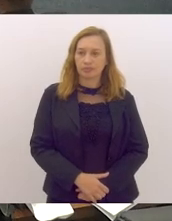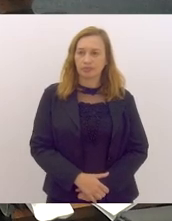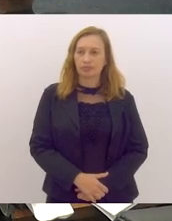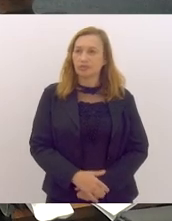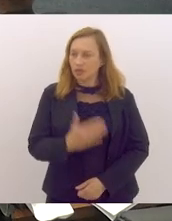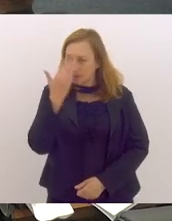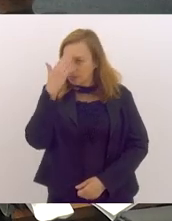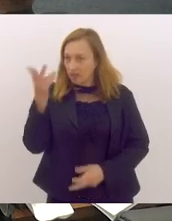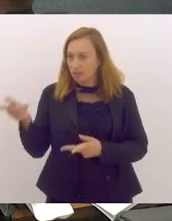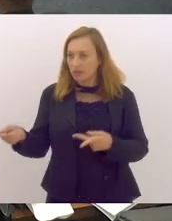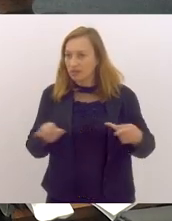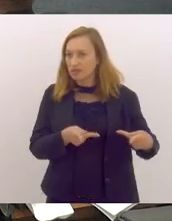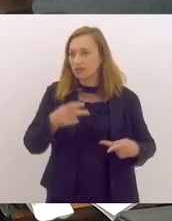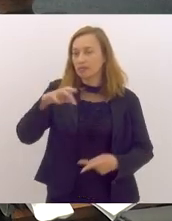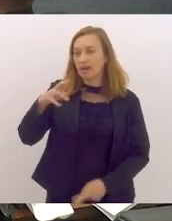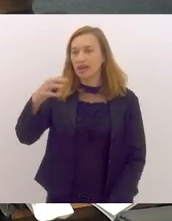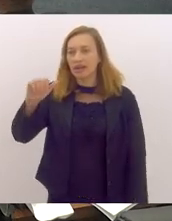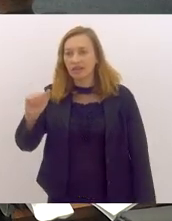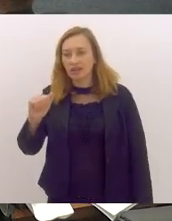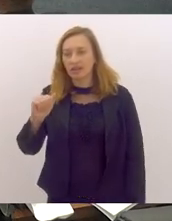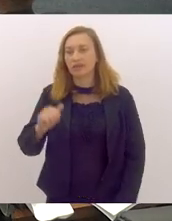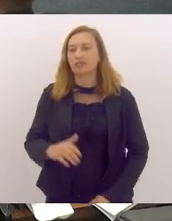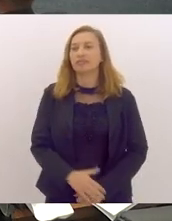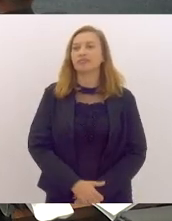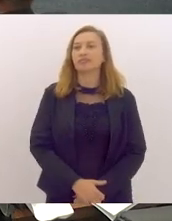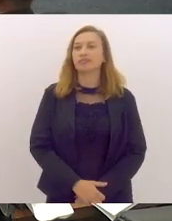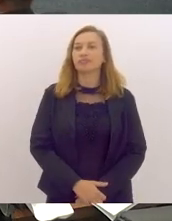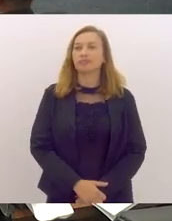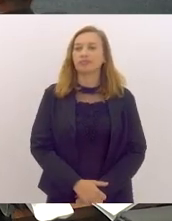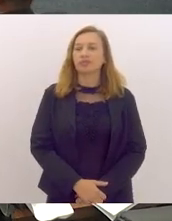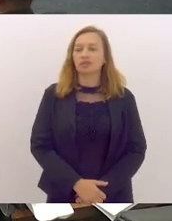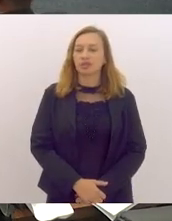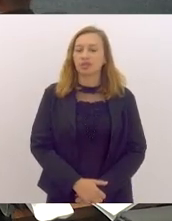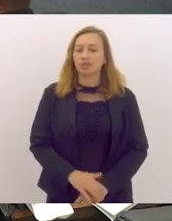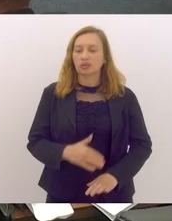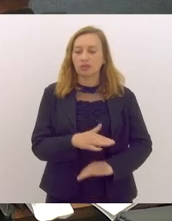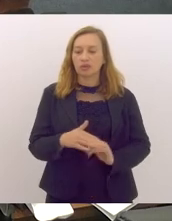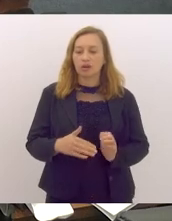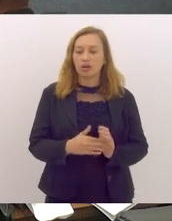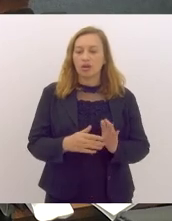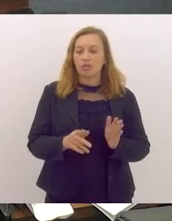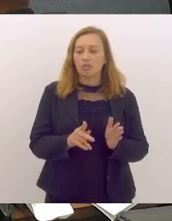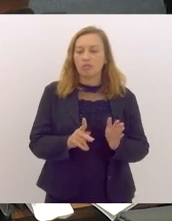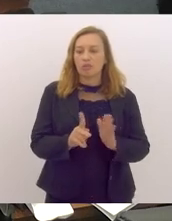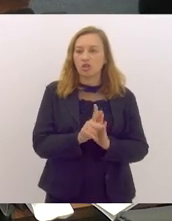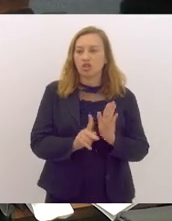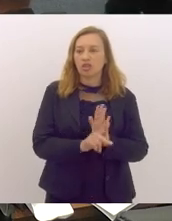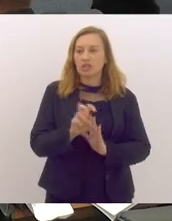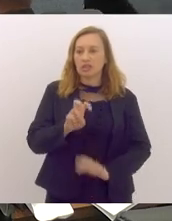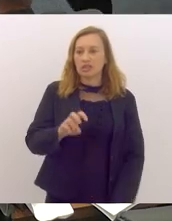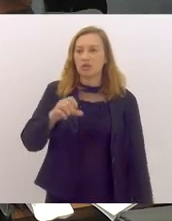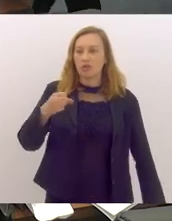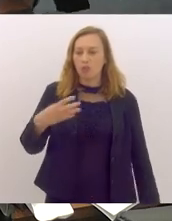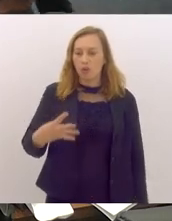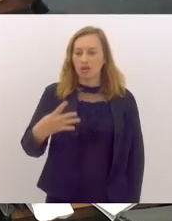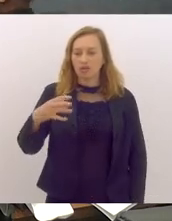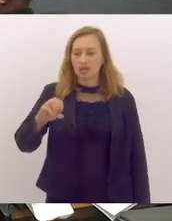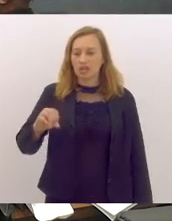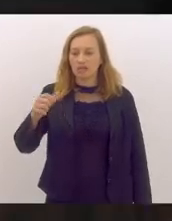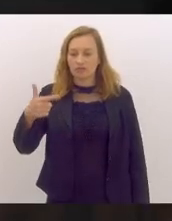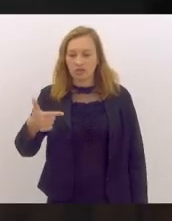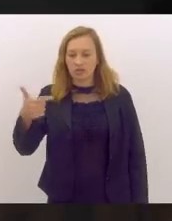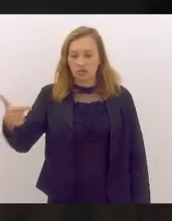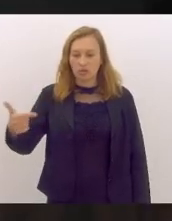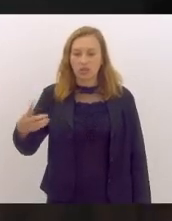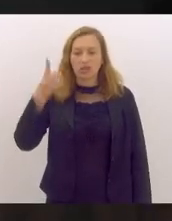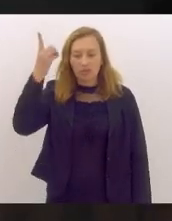Obrigado pela visita, Marina e generosa. Veto total aposto ao projeto de lei 5402 de 22, de autoria da